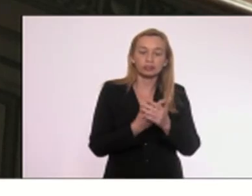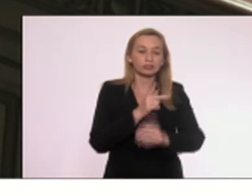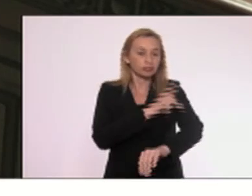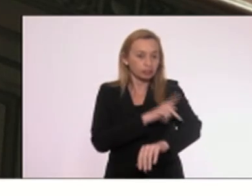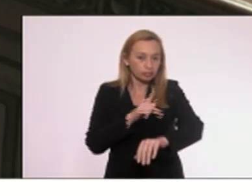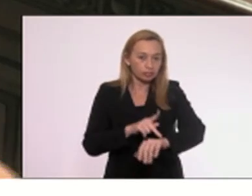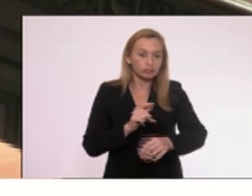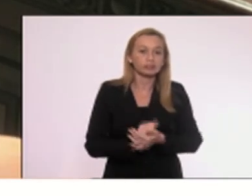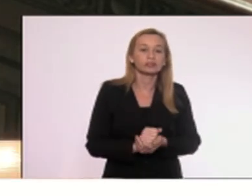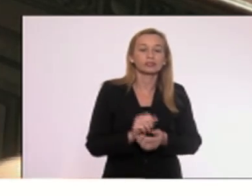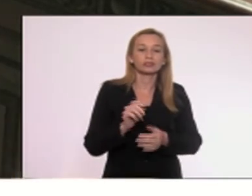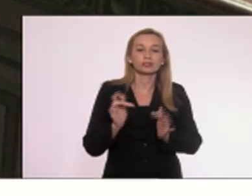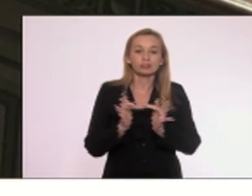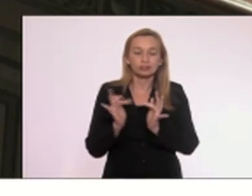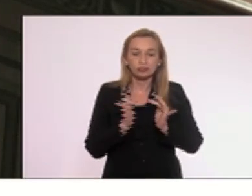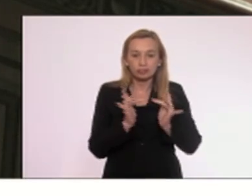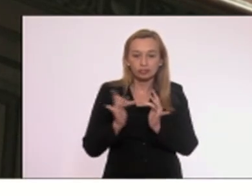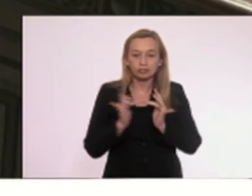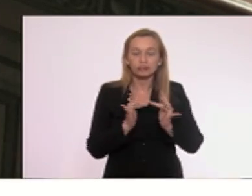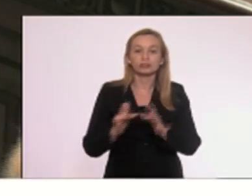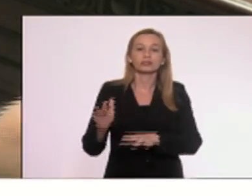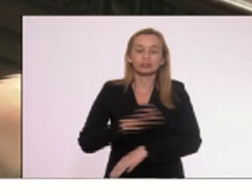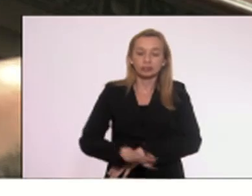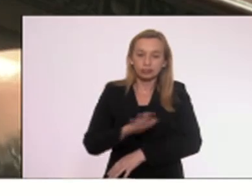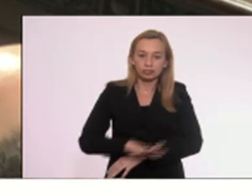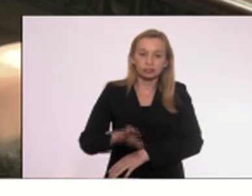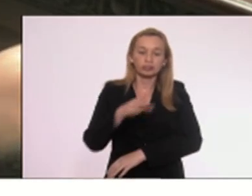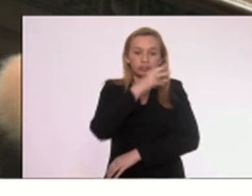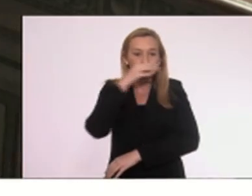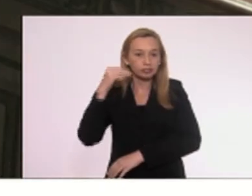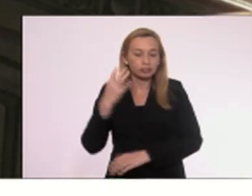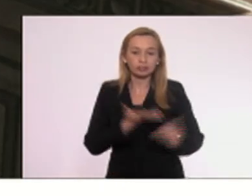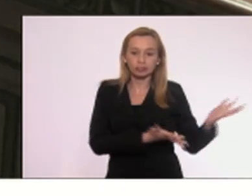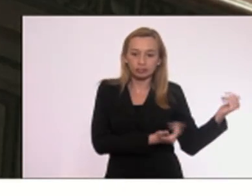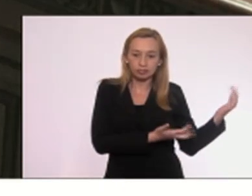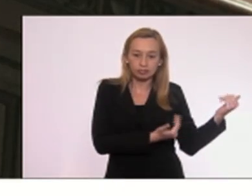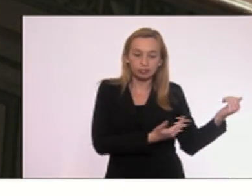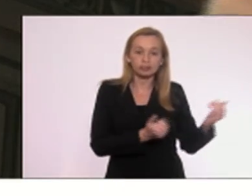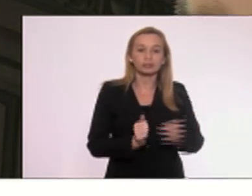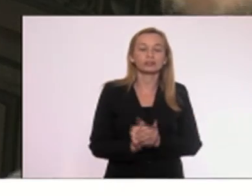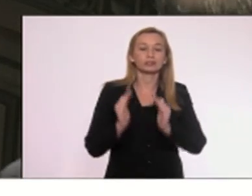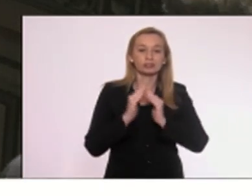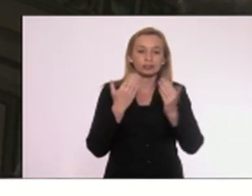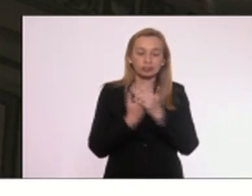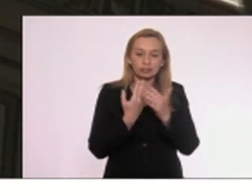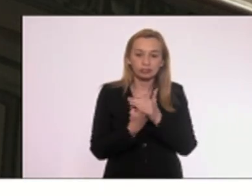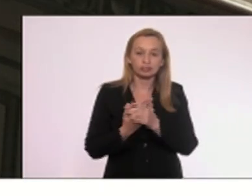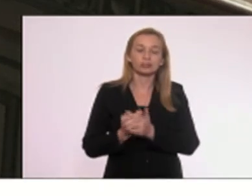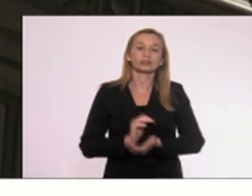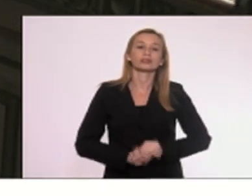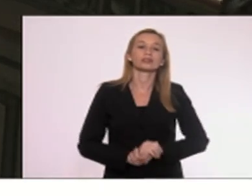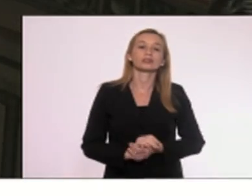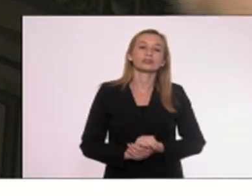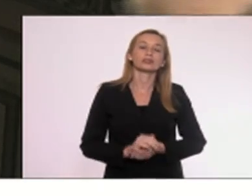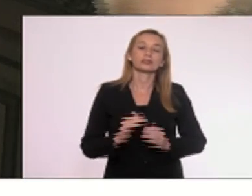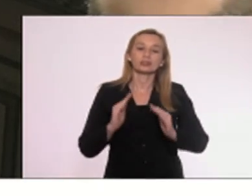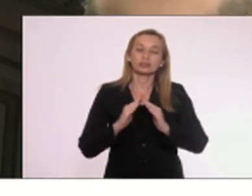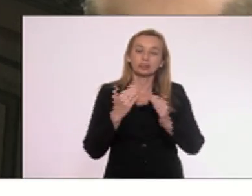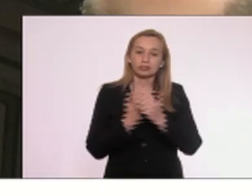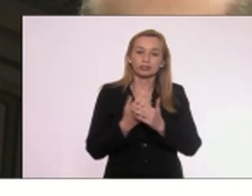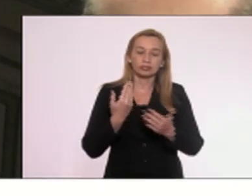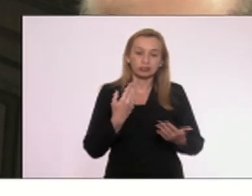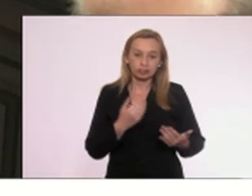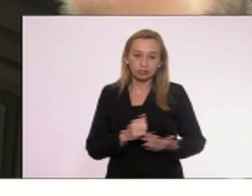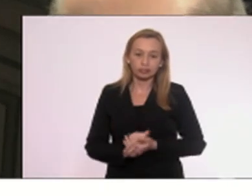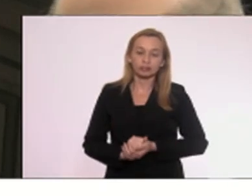especialmente voltadas para crianças, adolescentes e adultos, de modo a fortalecer o elo entre as escolas e as comunidades em que atuam. Artigo 4º.